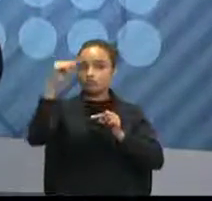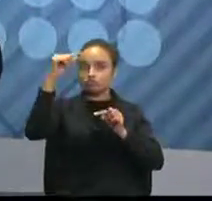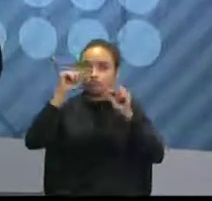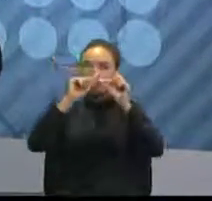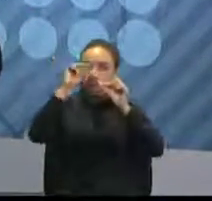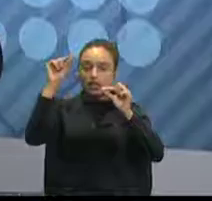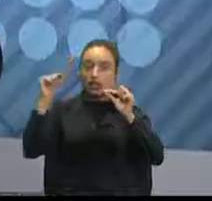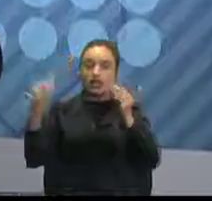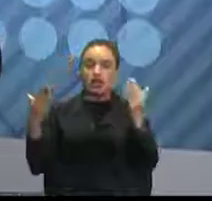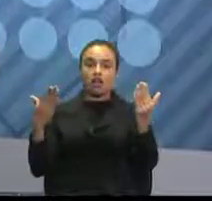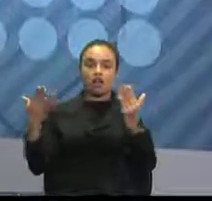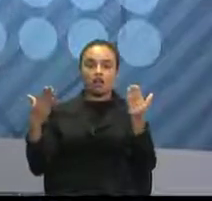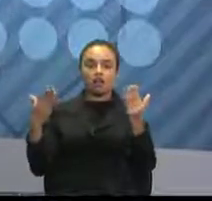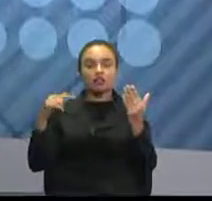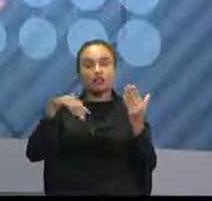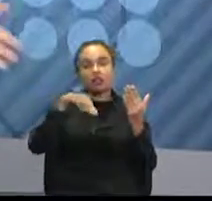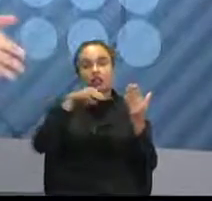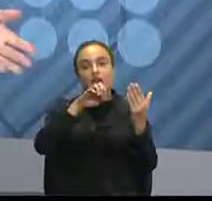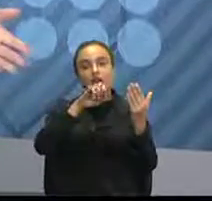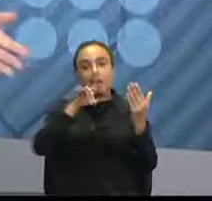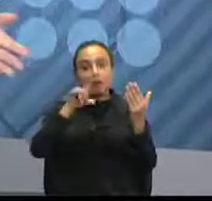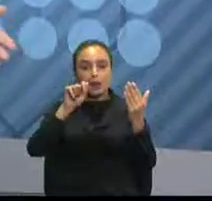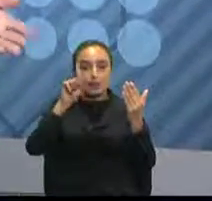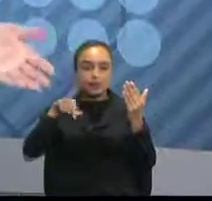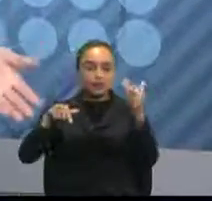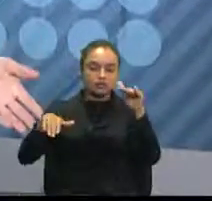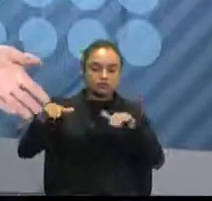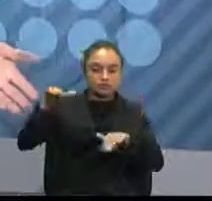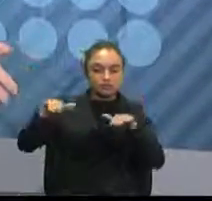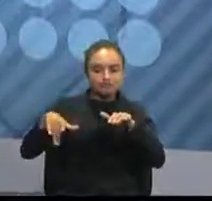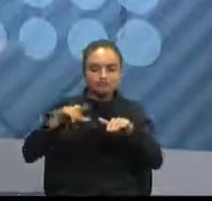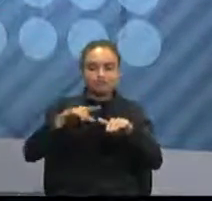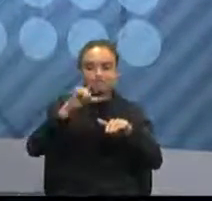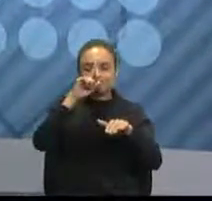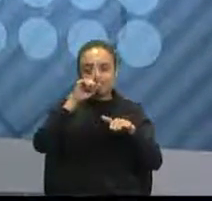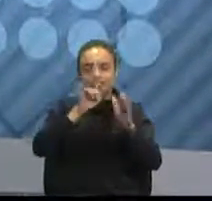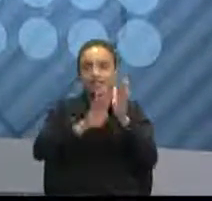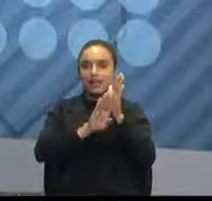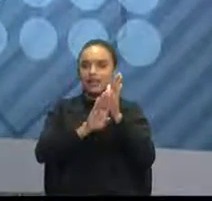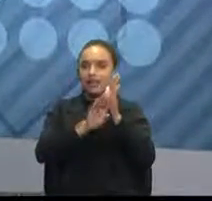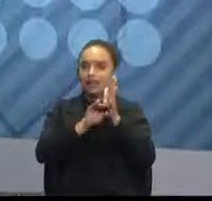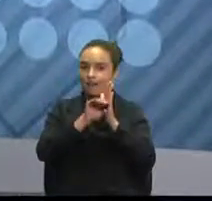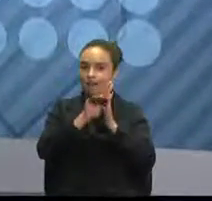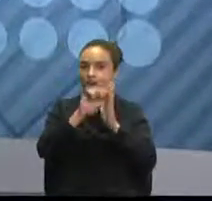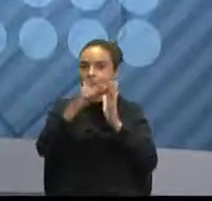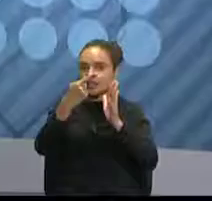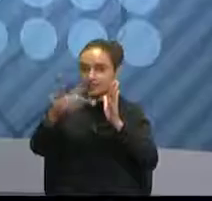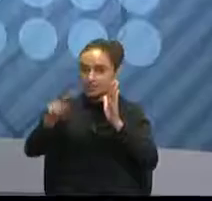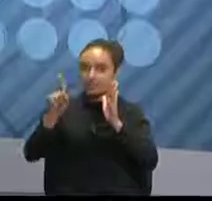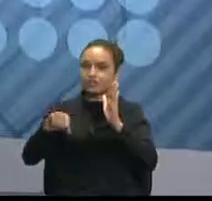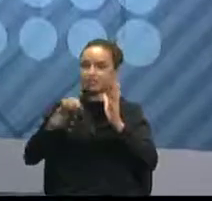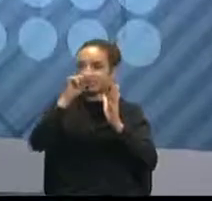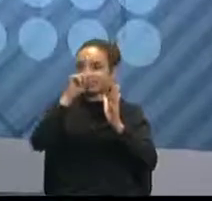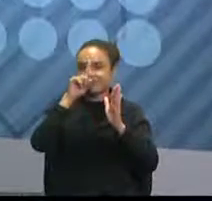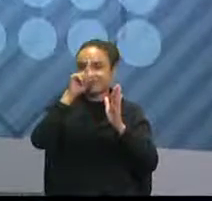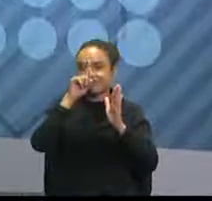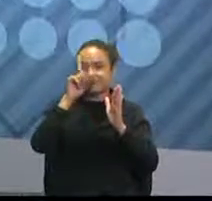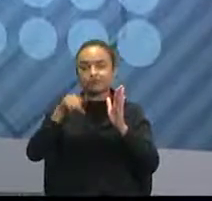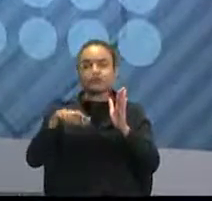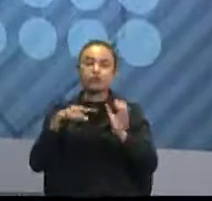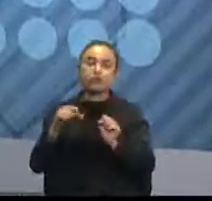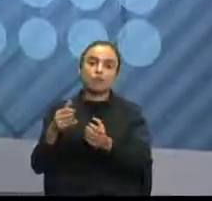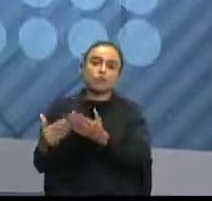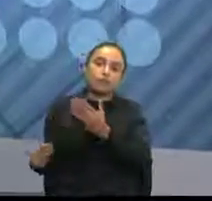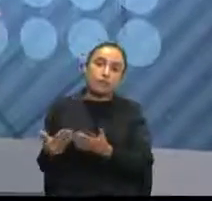relação à média é alta isso quer dizer que uma maçã que lhe dá muito risco por isso tem um desvio padrão baixo quer dizer que a variabilidade em